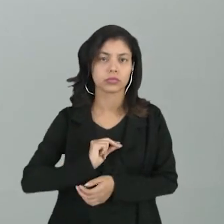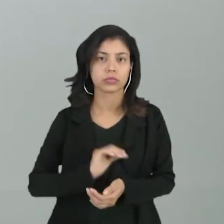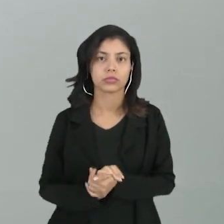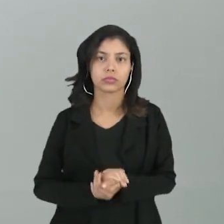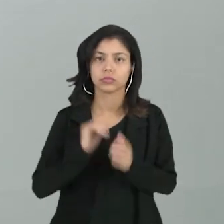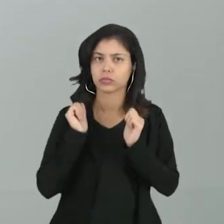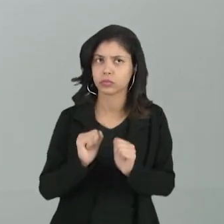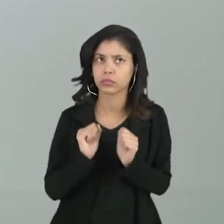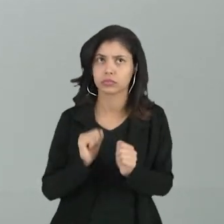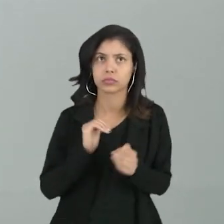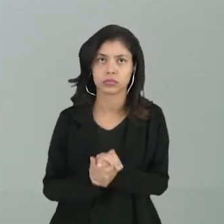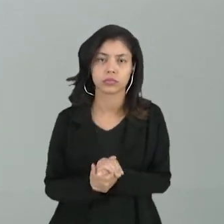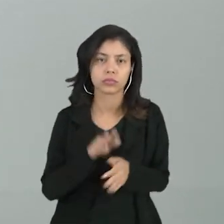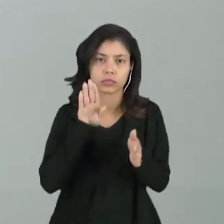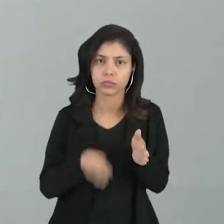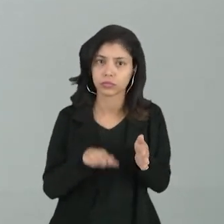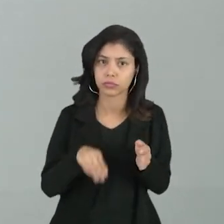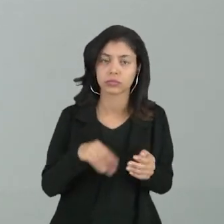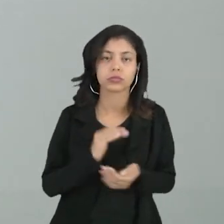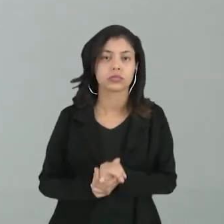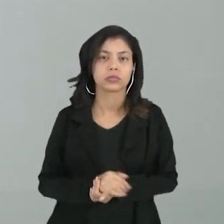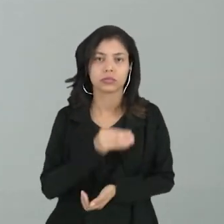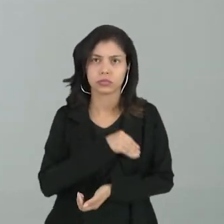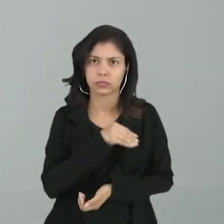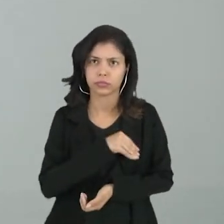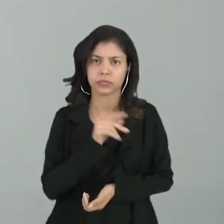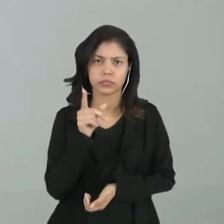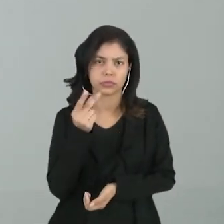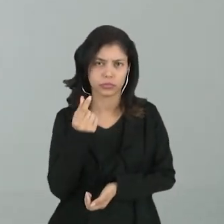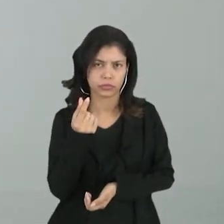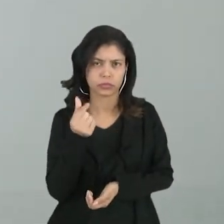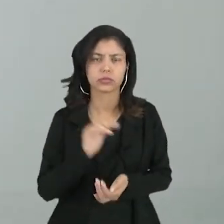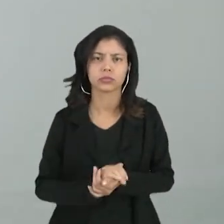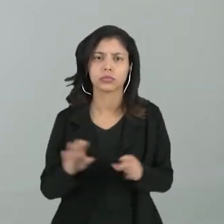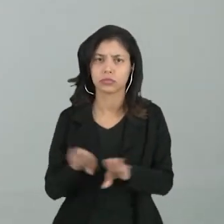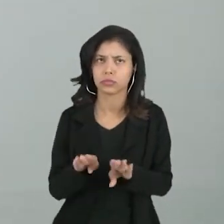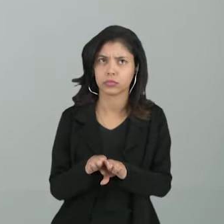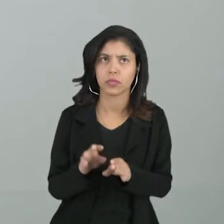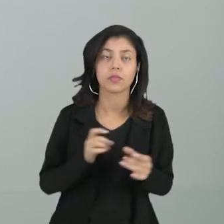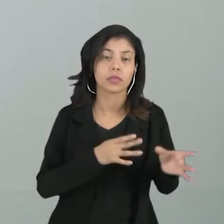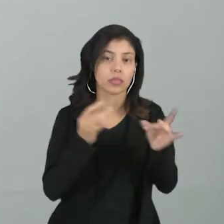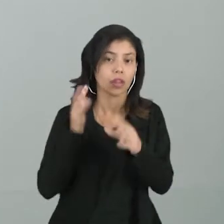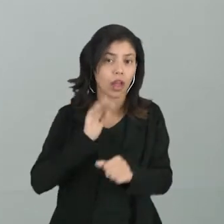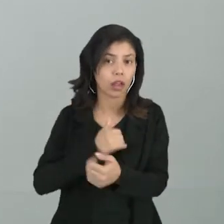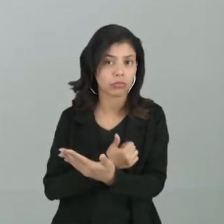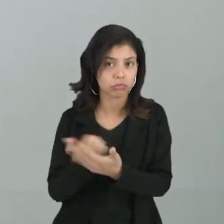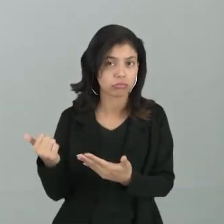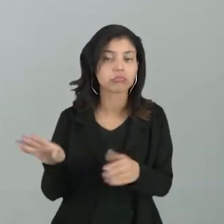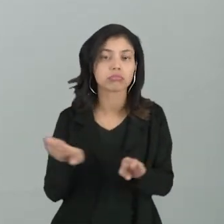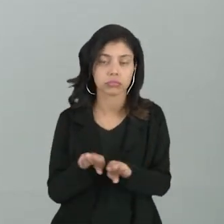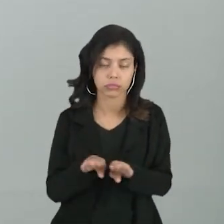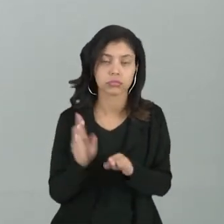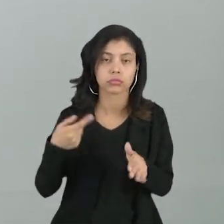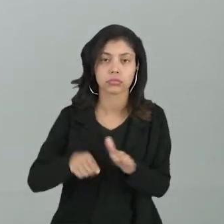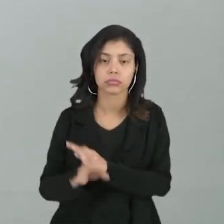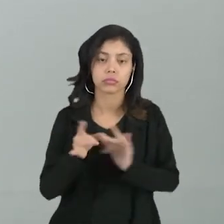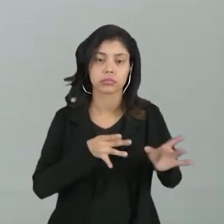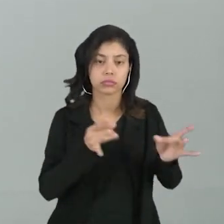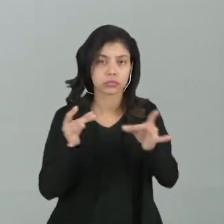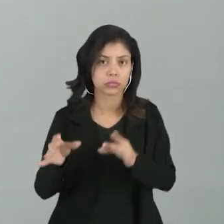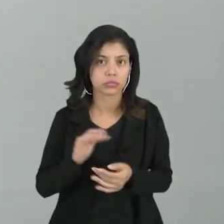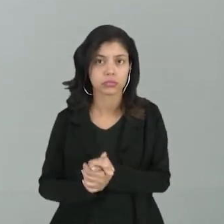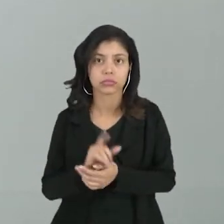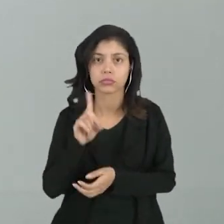poderiam taxar preços, eles poderiam agir aí dentro desse mercado e, claro, eles também ficavam aí com